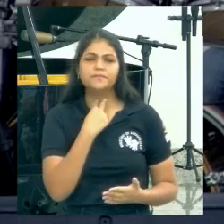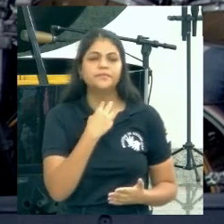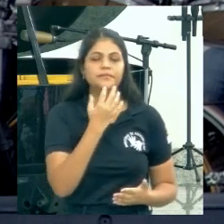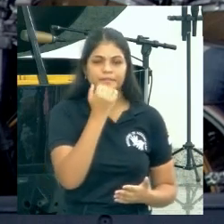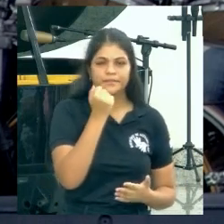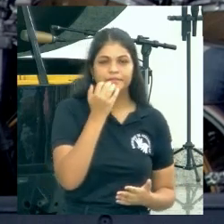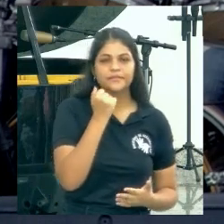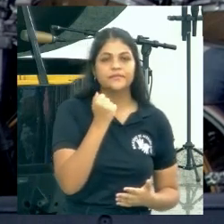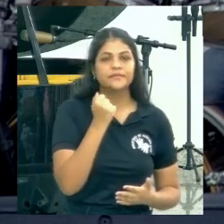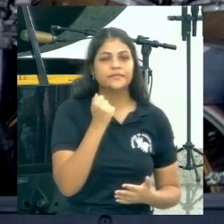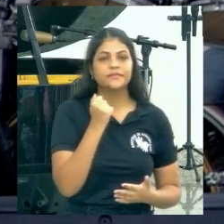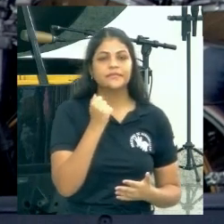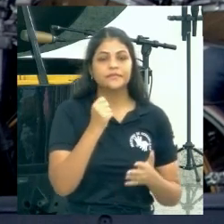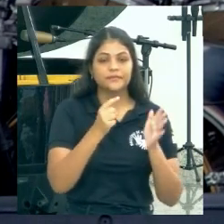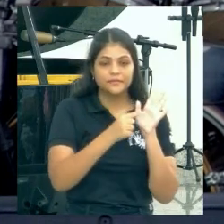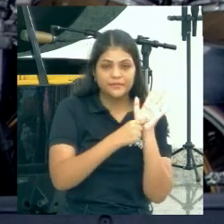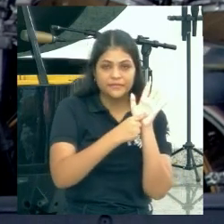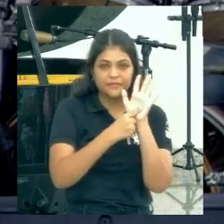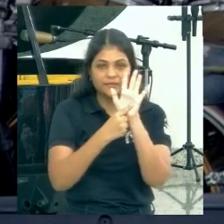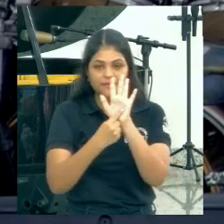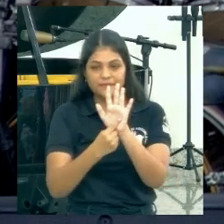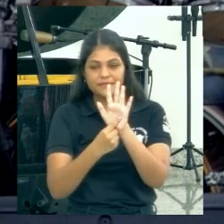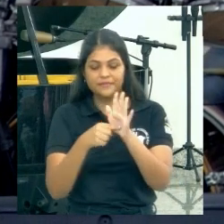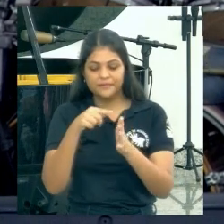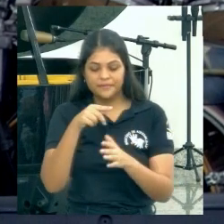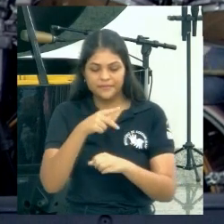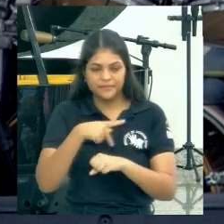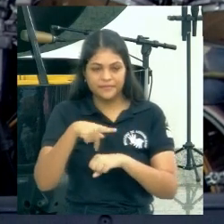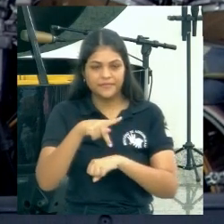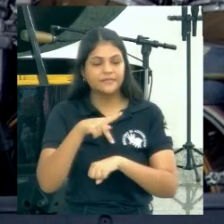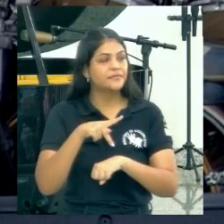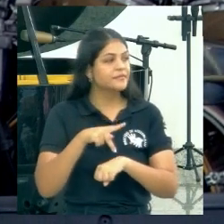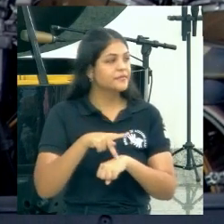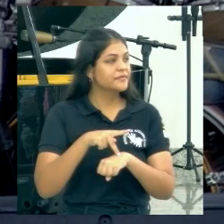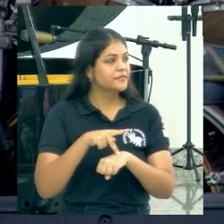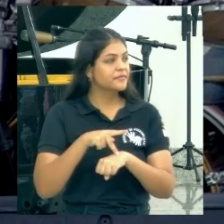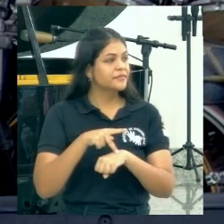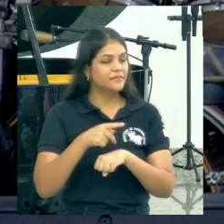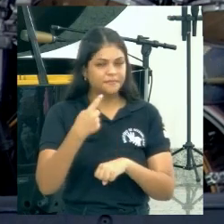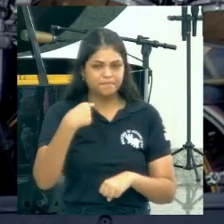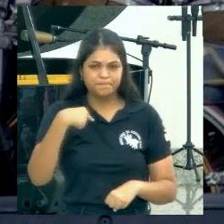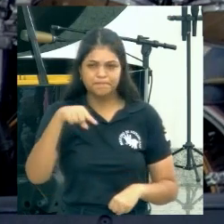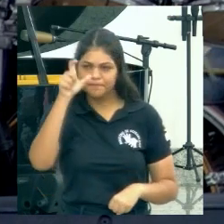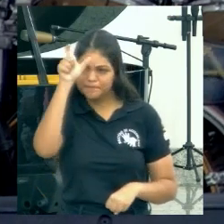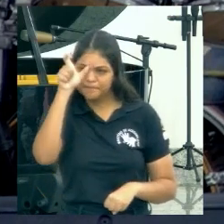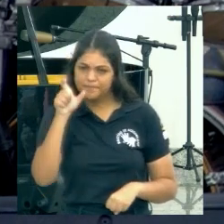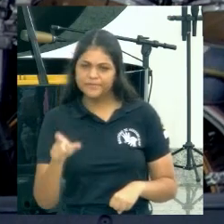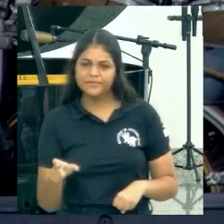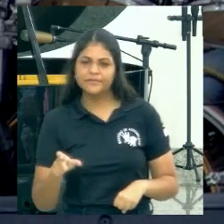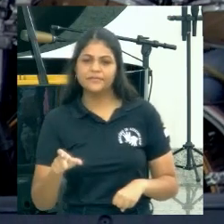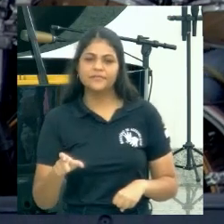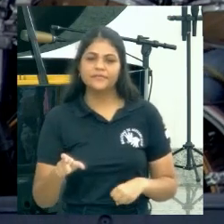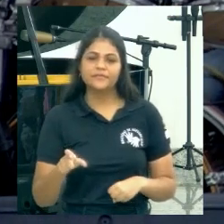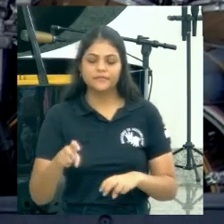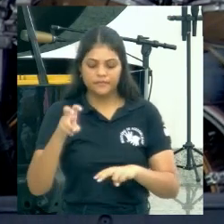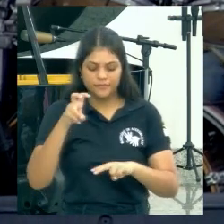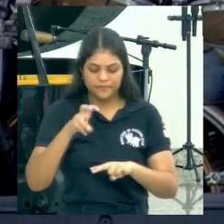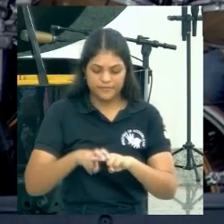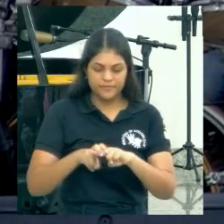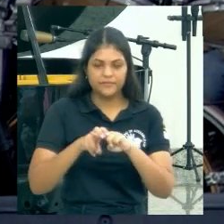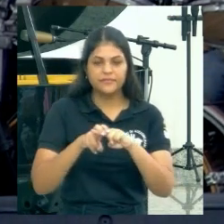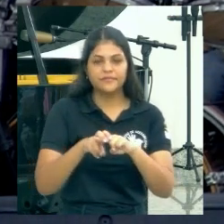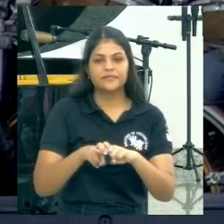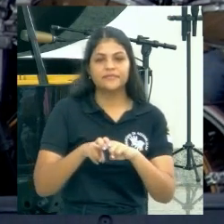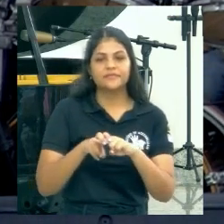lugar de destaque entre o povo. E mandem dois homens vadios sentar-se em